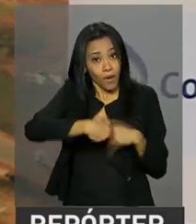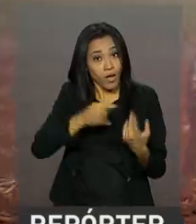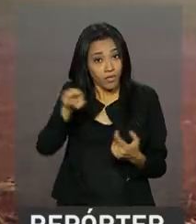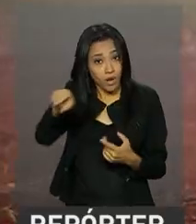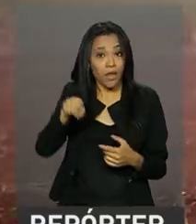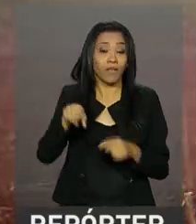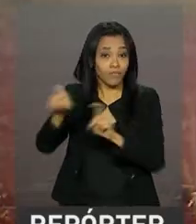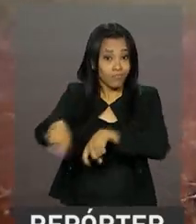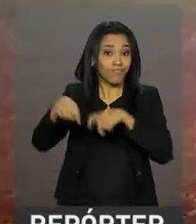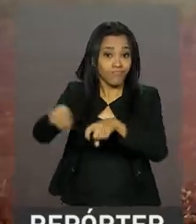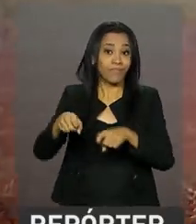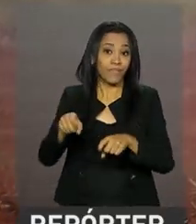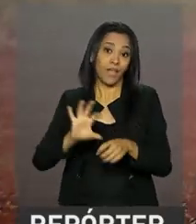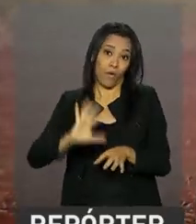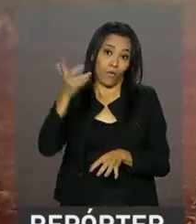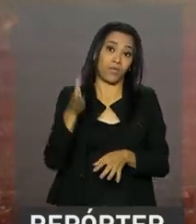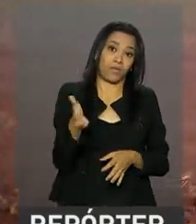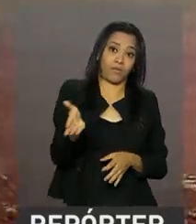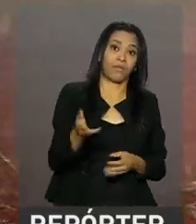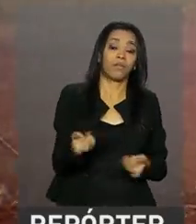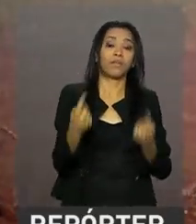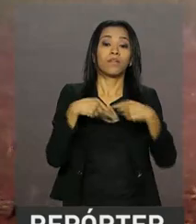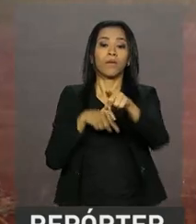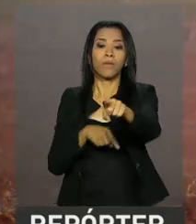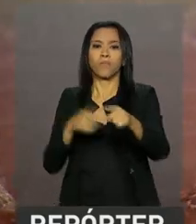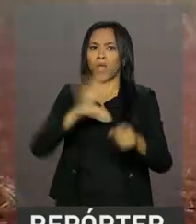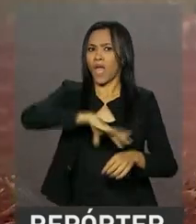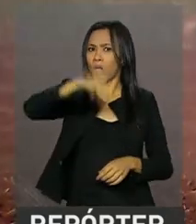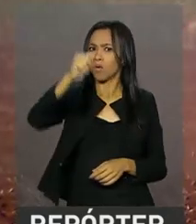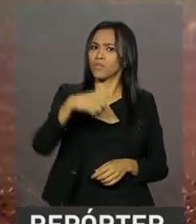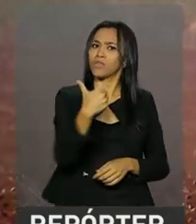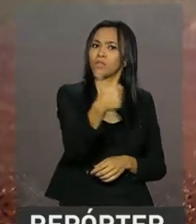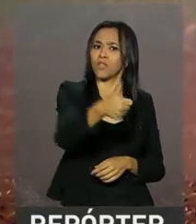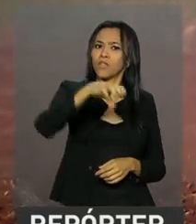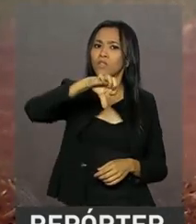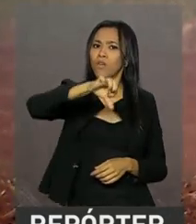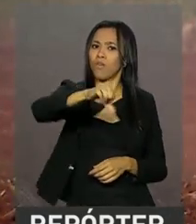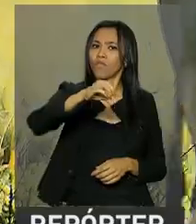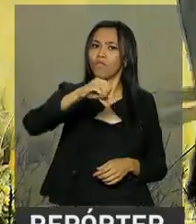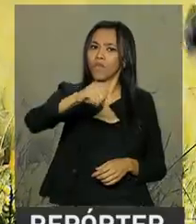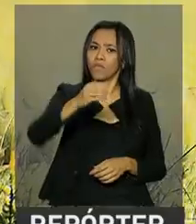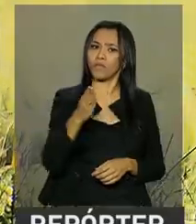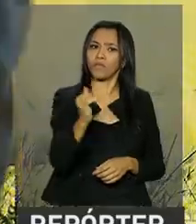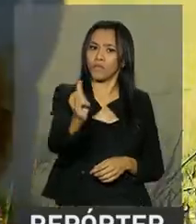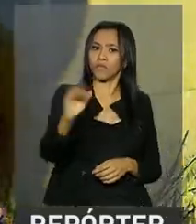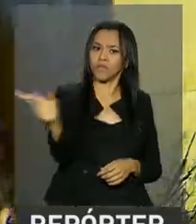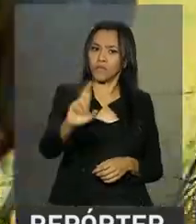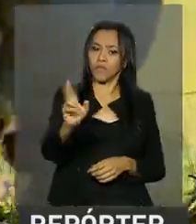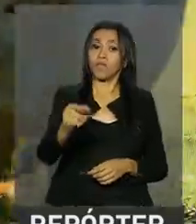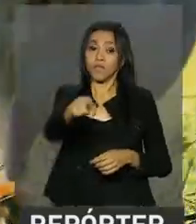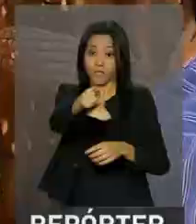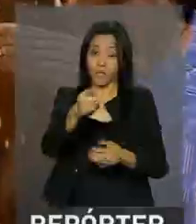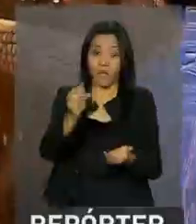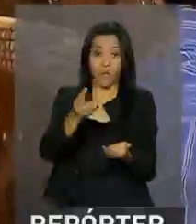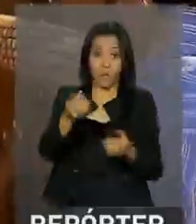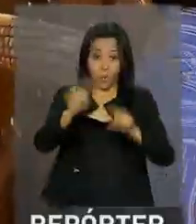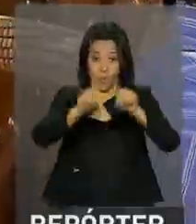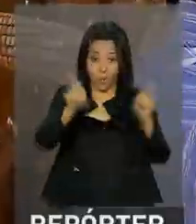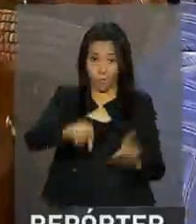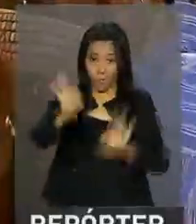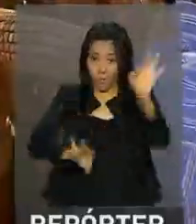no campo com um investimento recorde de R 190 bilhões de reais o plano agrícola e pecuário anunciado pelo Governo